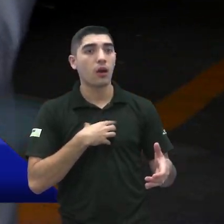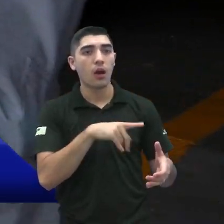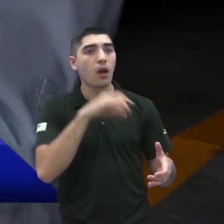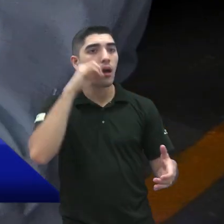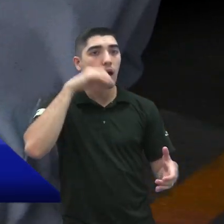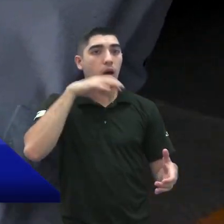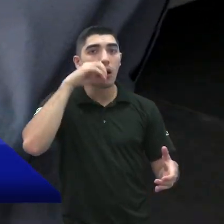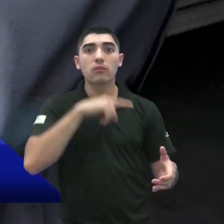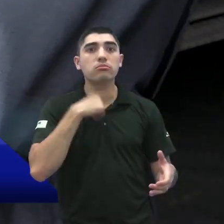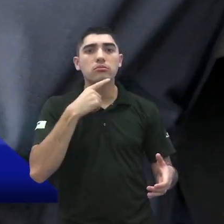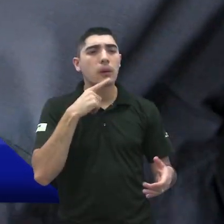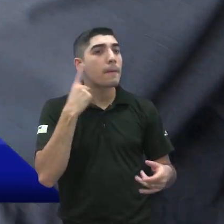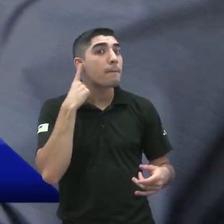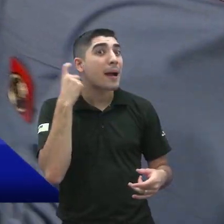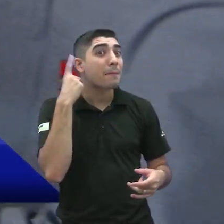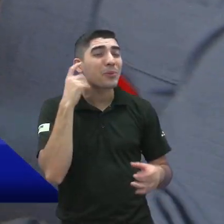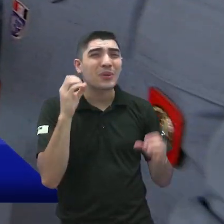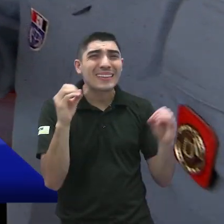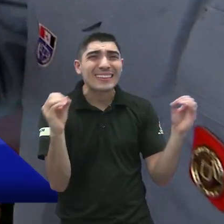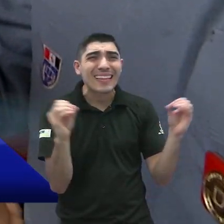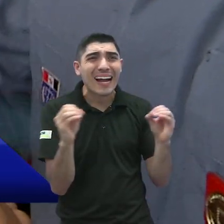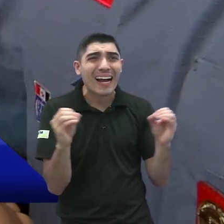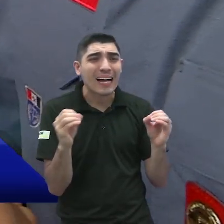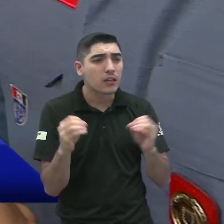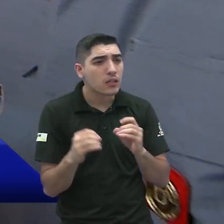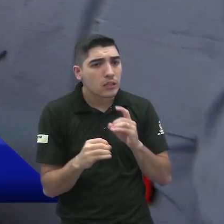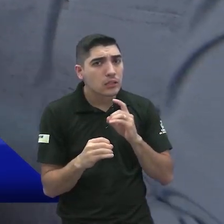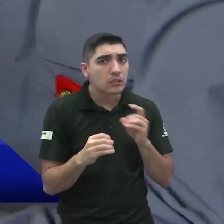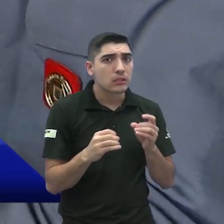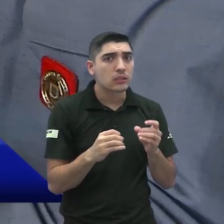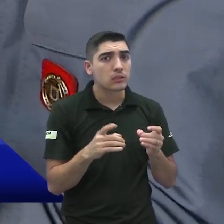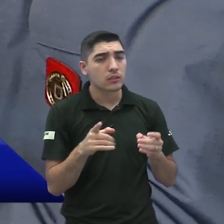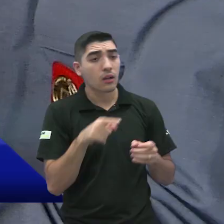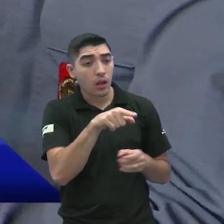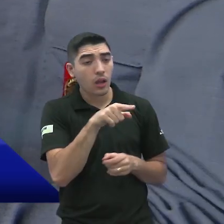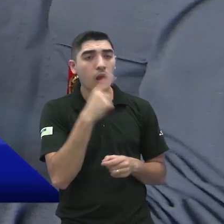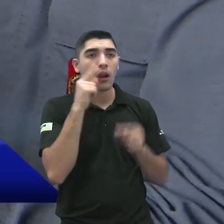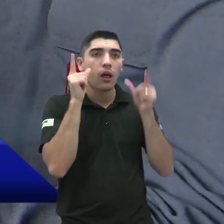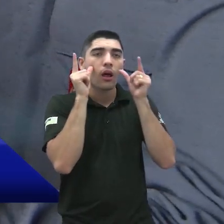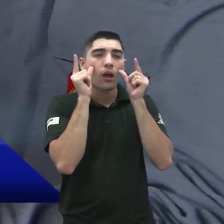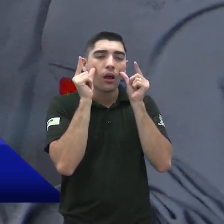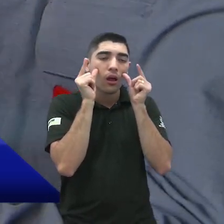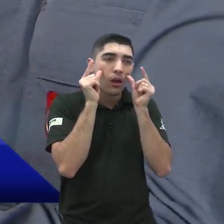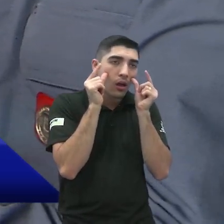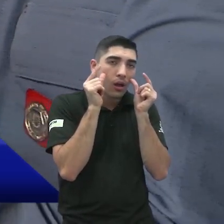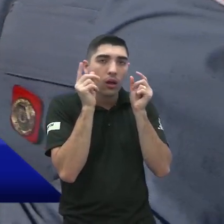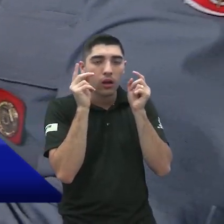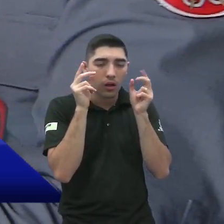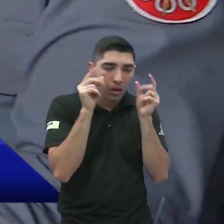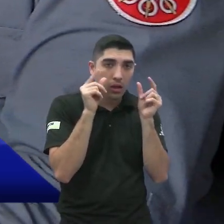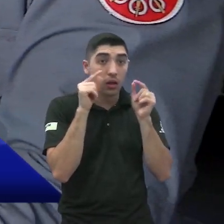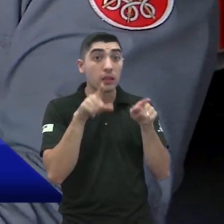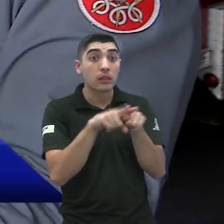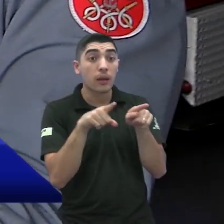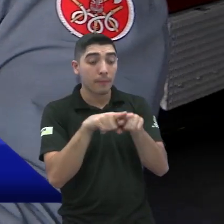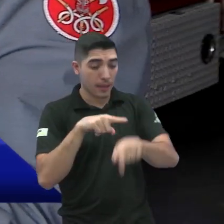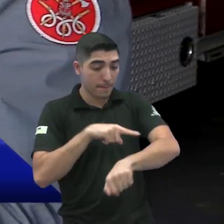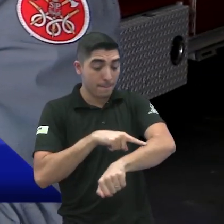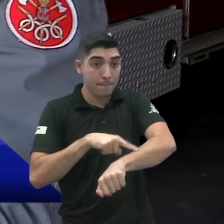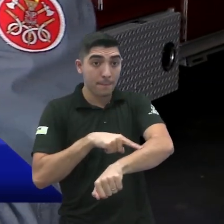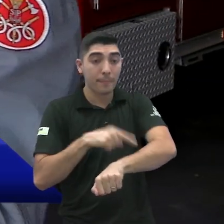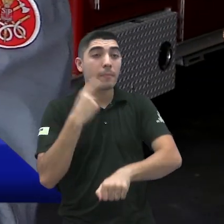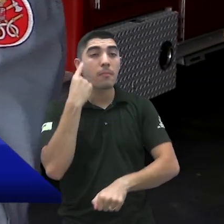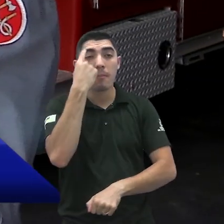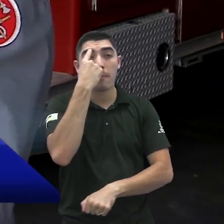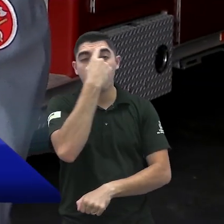respiração, ela não produz ruído, você percebe que ela está com dificuldade, o nível de consciência diminui, a coloração